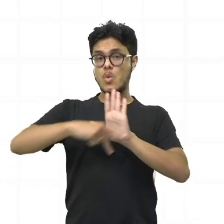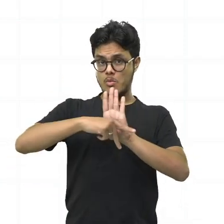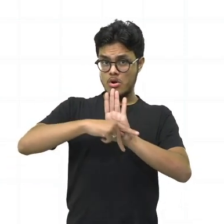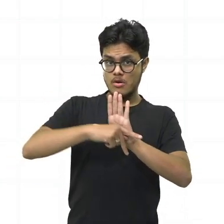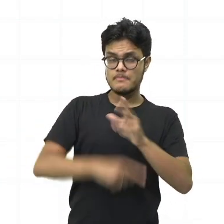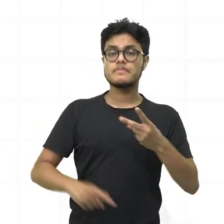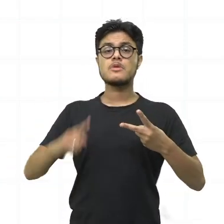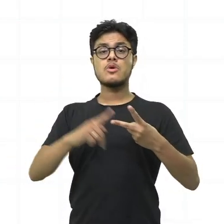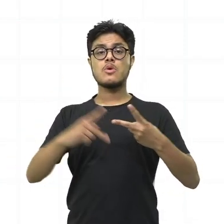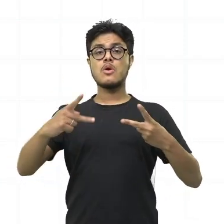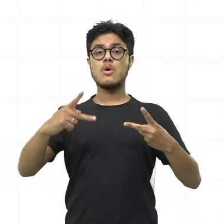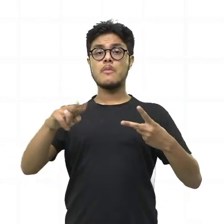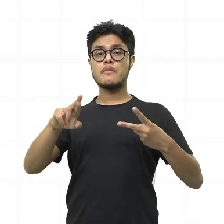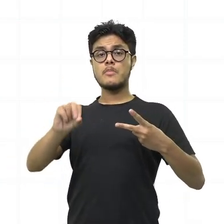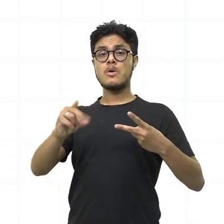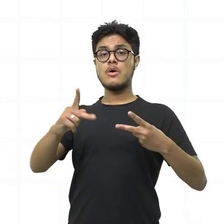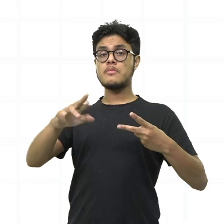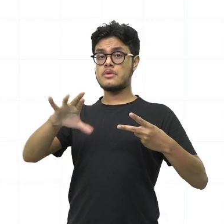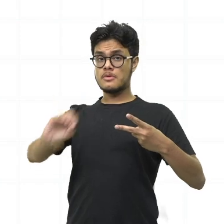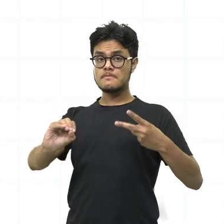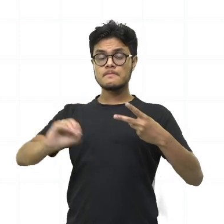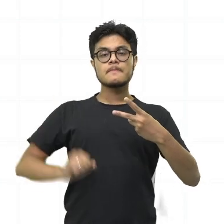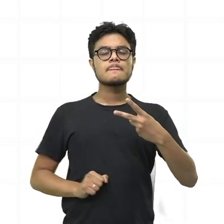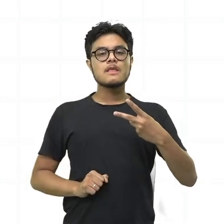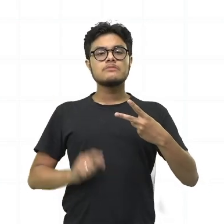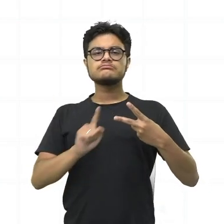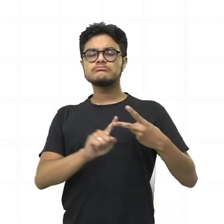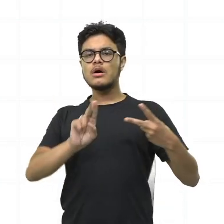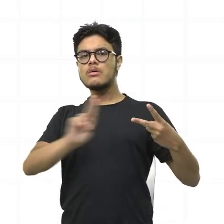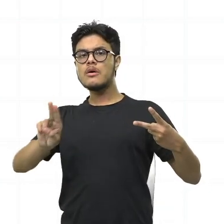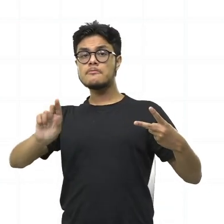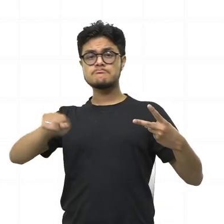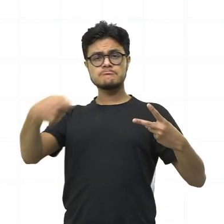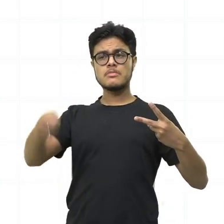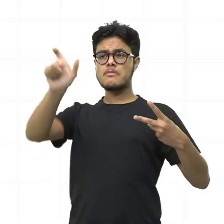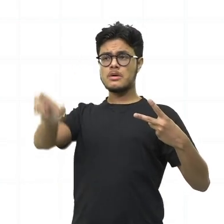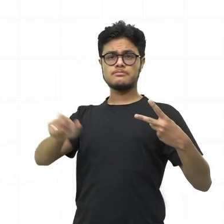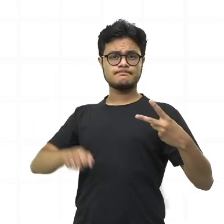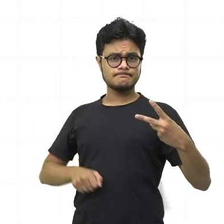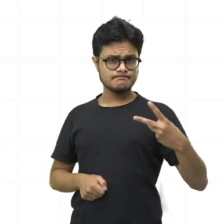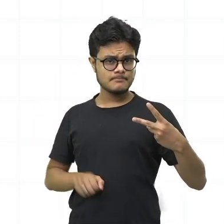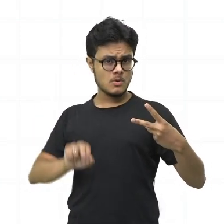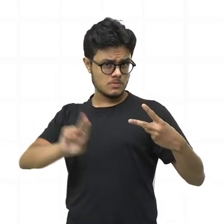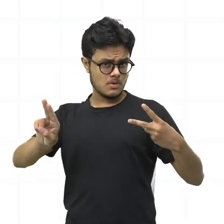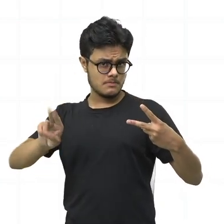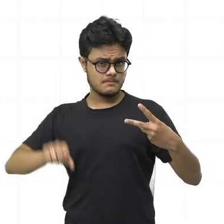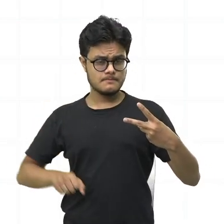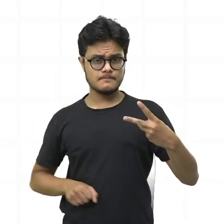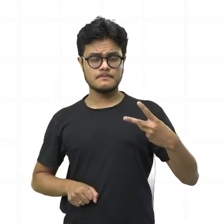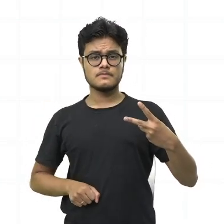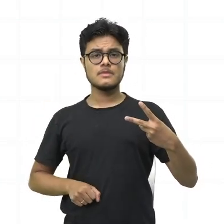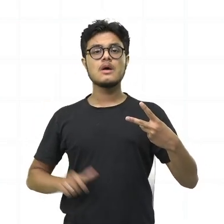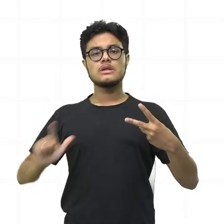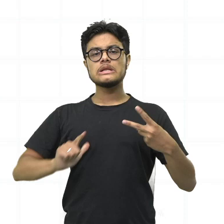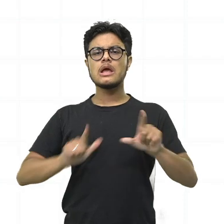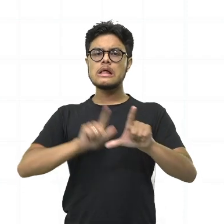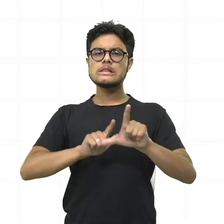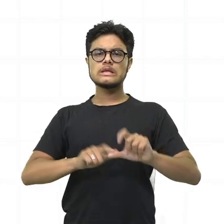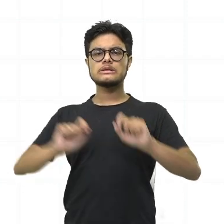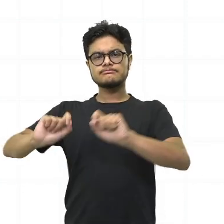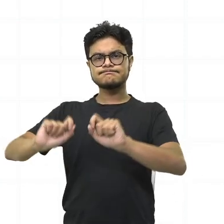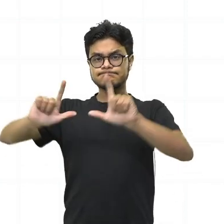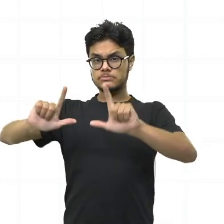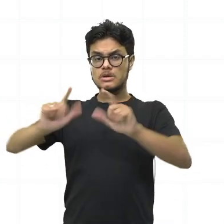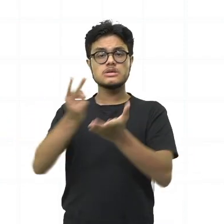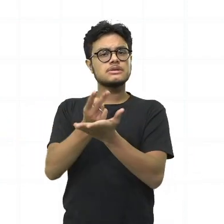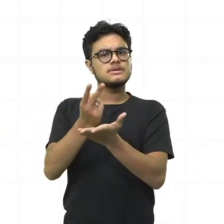ele faz relação aí geralmente ao nome de pessoas, né? ele vem com essa letra maiúscula, sempre